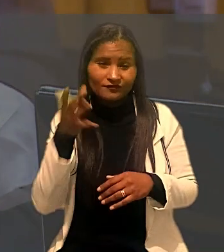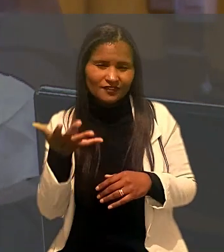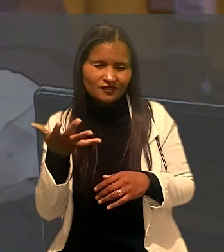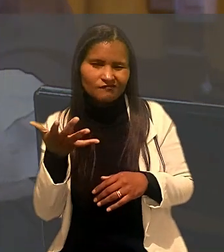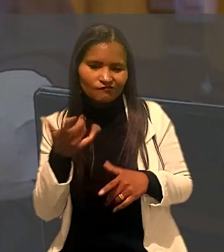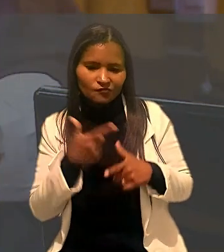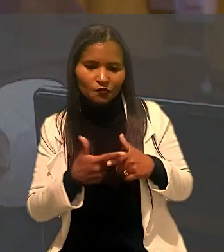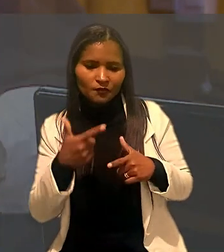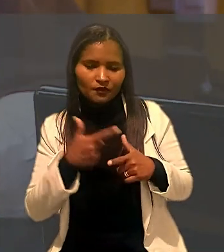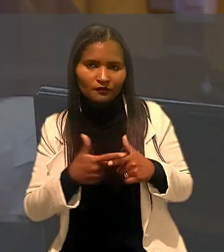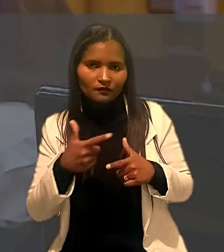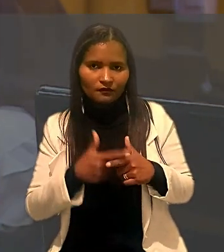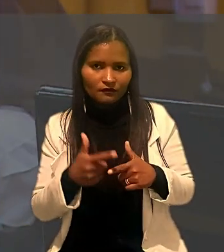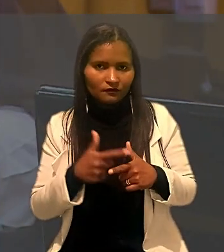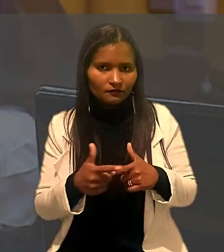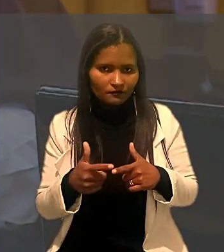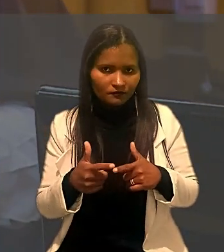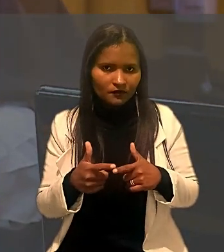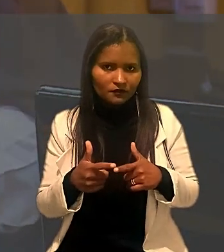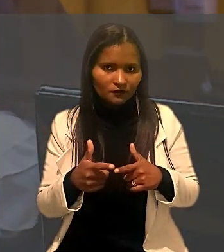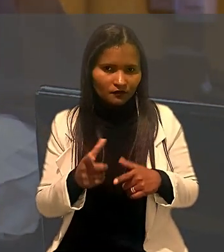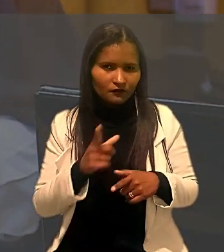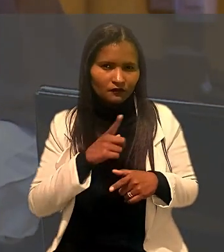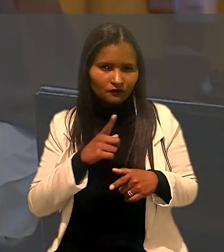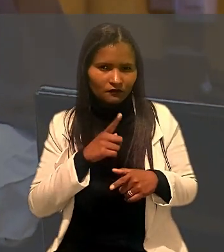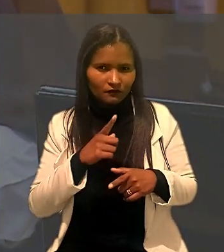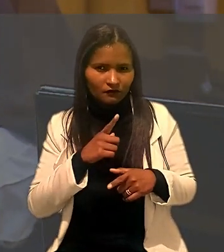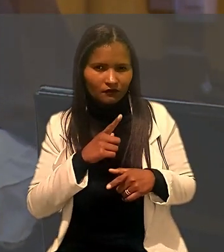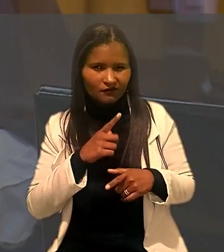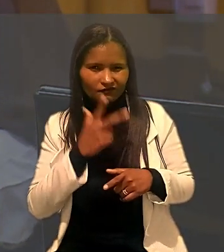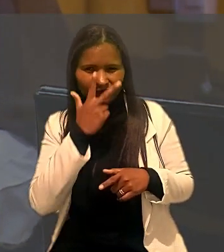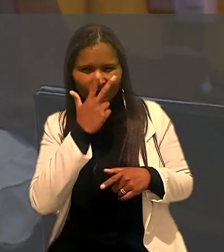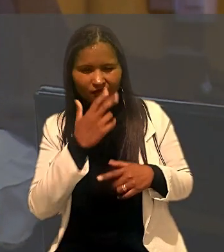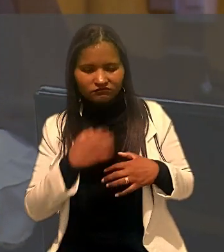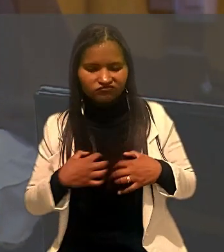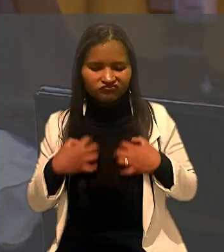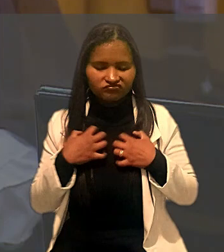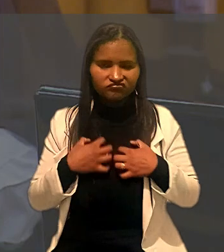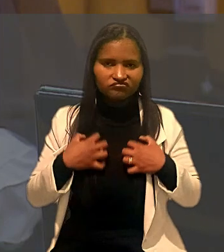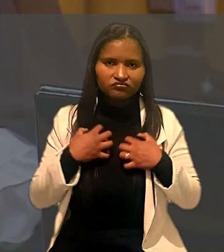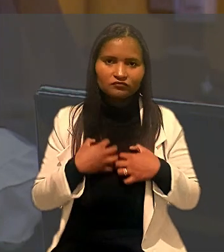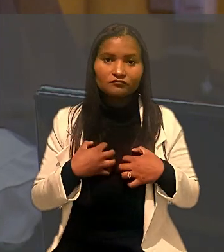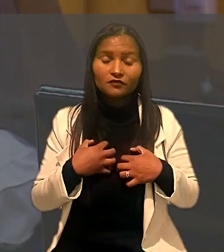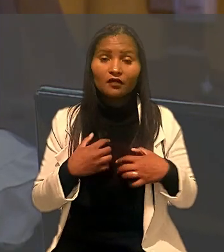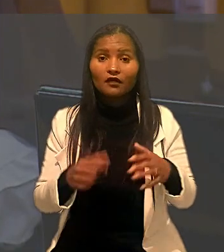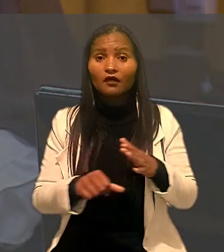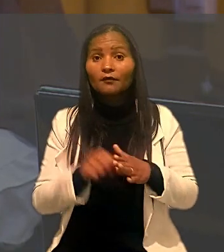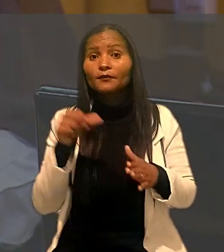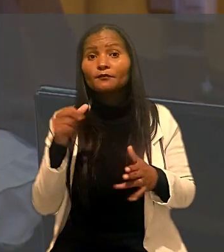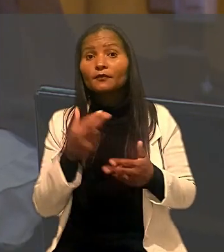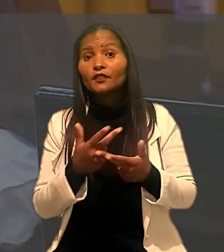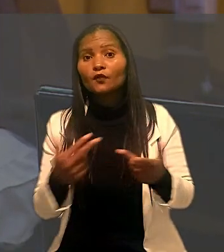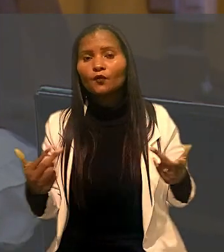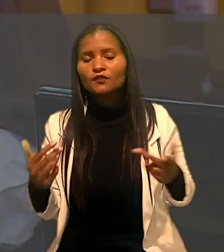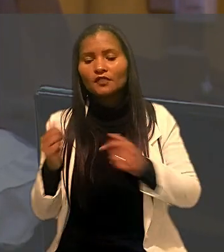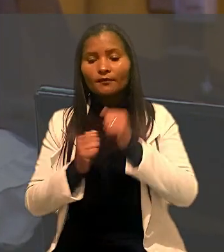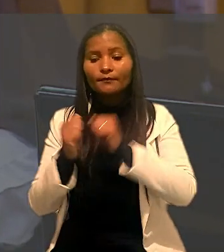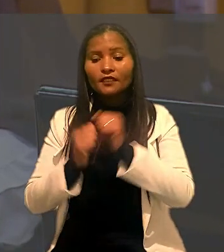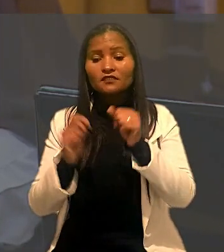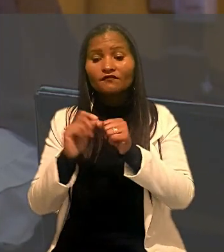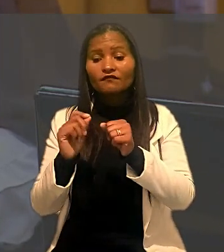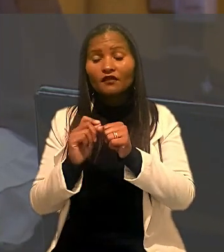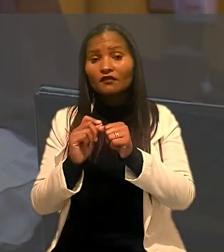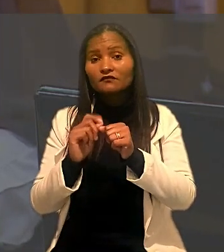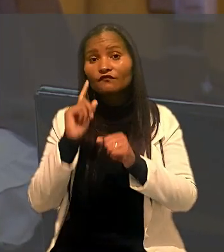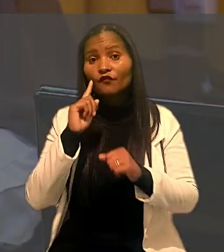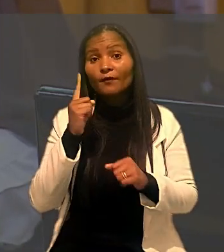Quando ocorreu um determinado fato, que teve uma repercussão desagradável, a primeira coisa que o